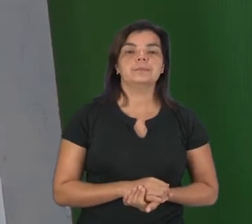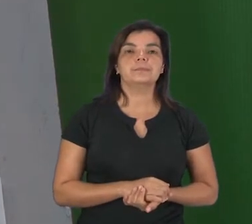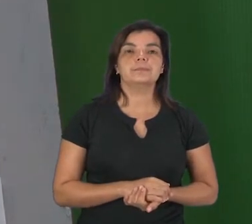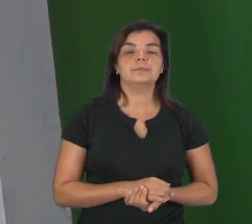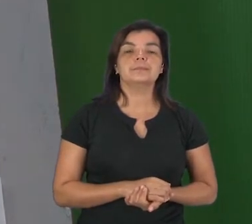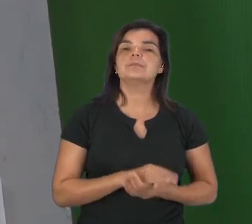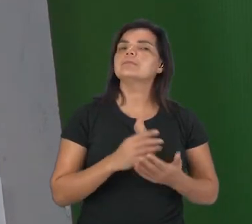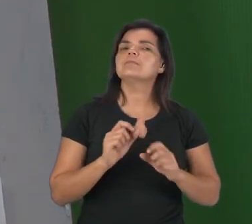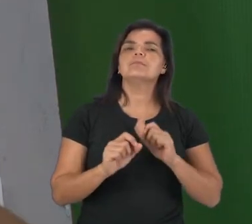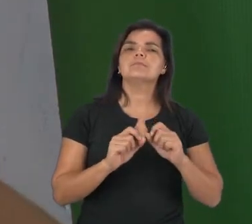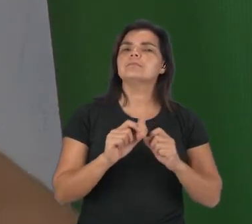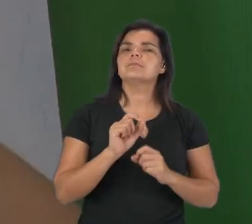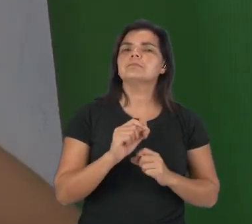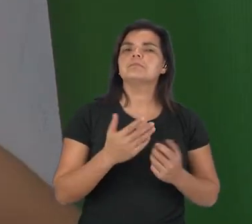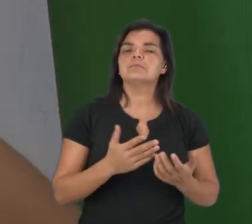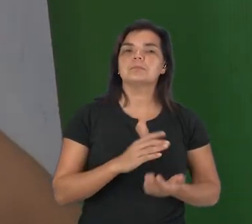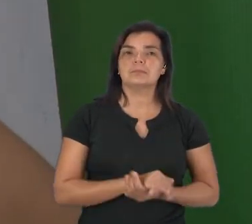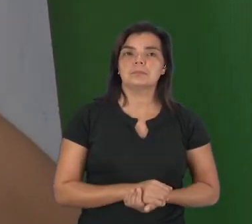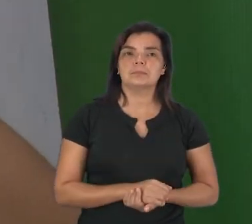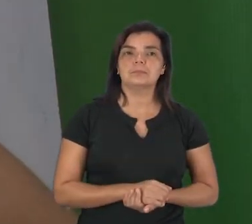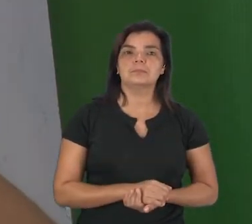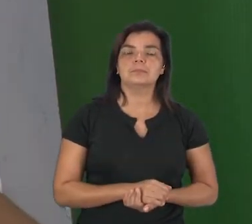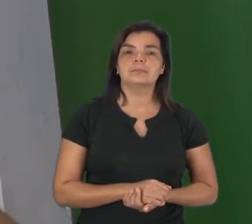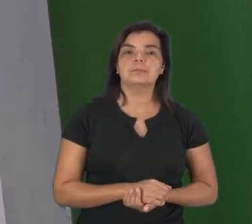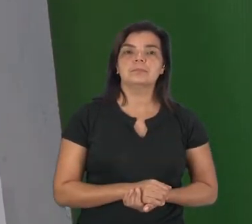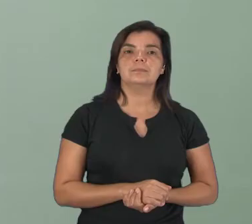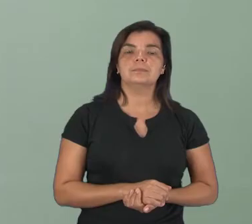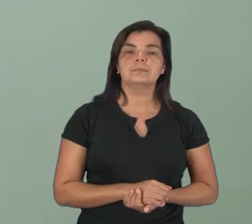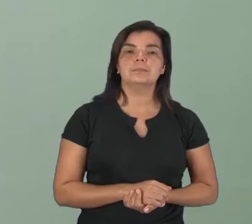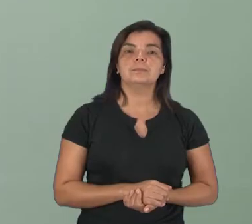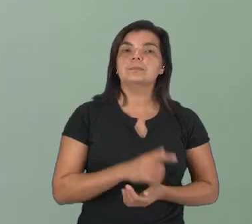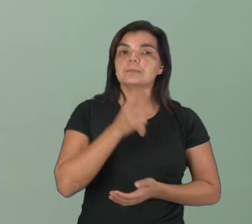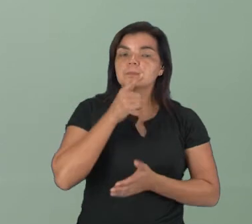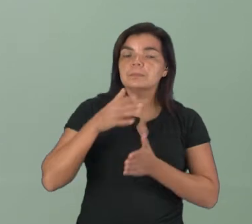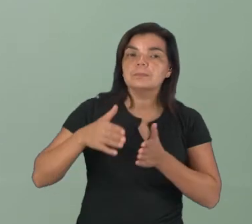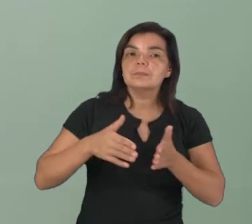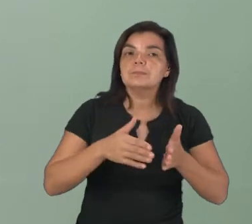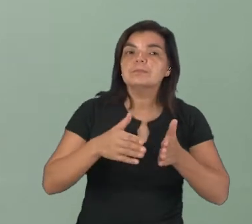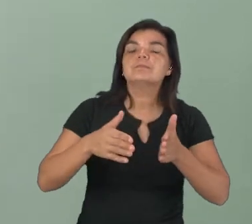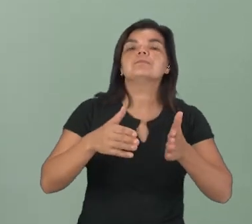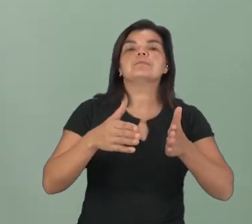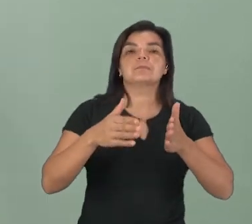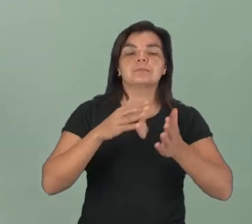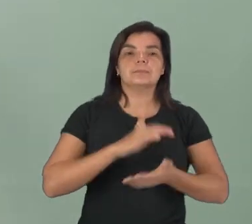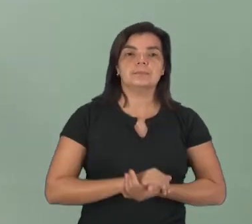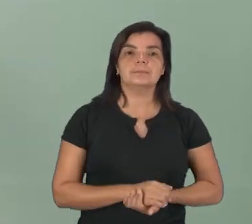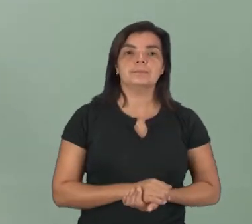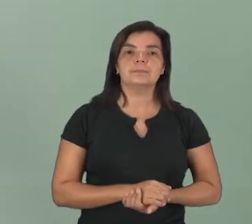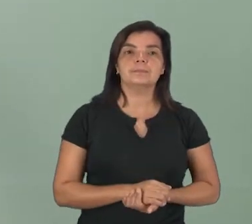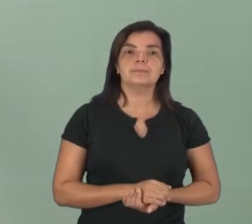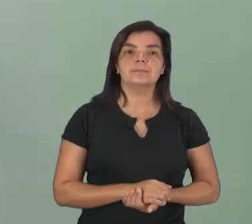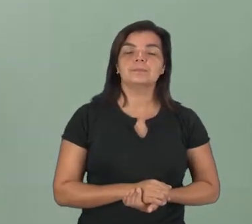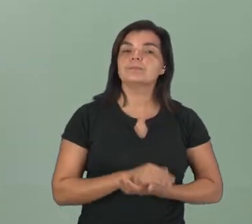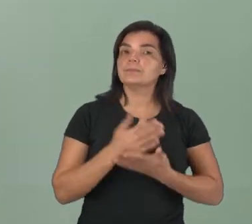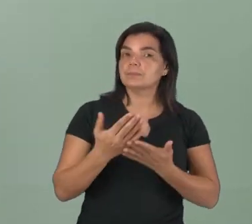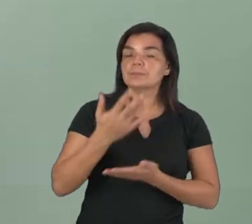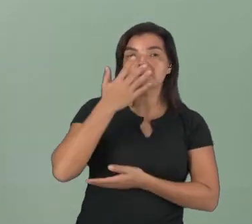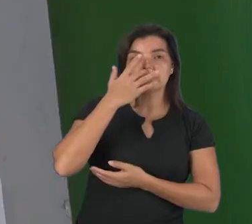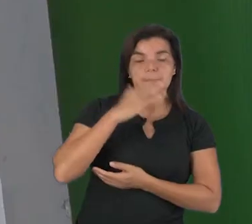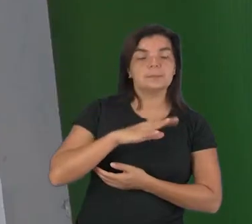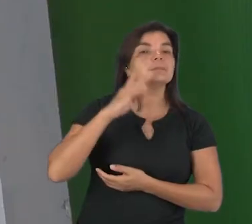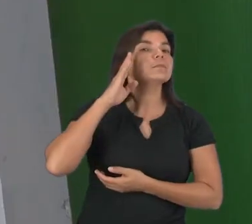mesmo? Isso aqui, o que é isso aqui? É o rio, não é mesmo? Então, as